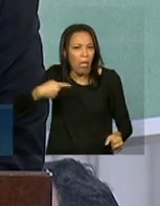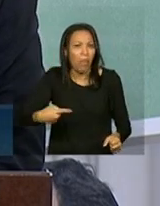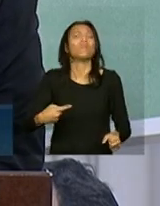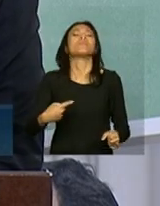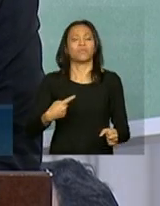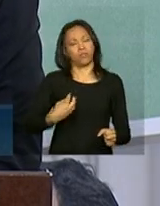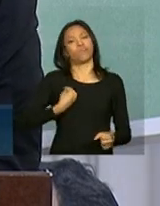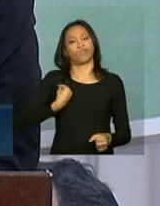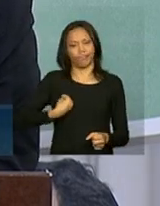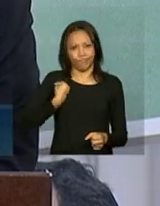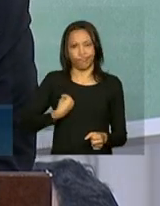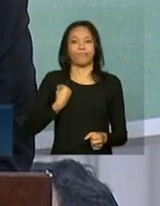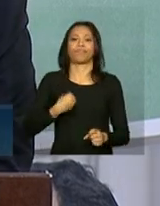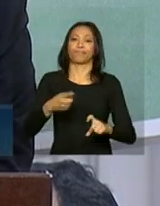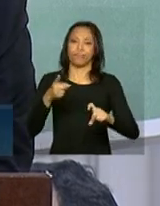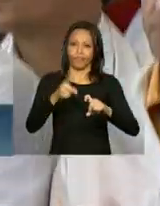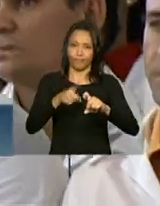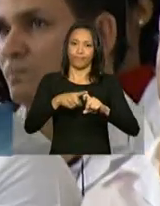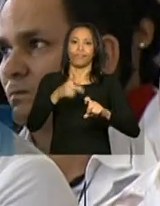no nosso país.